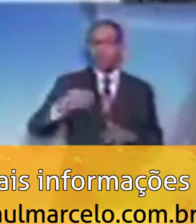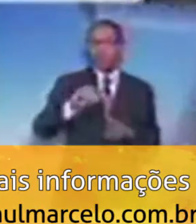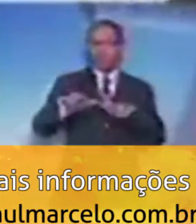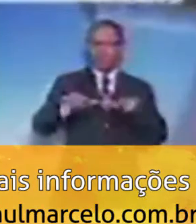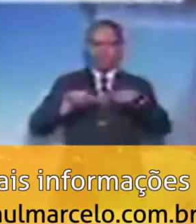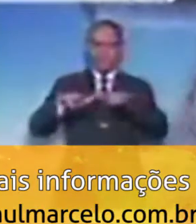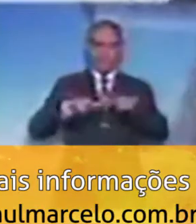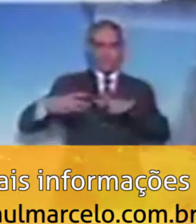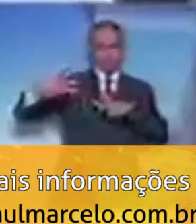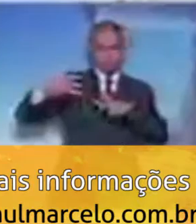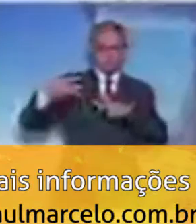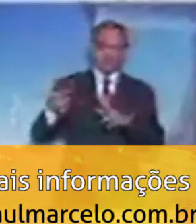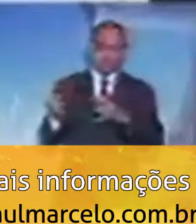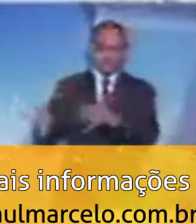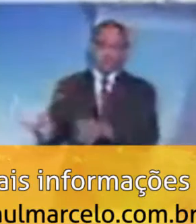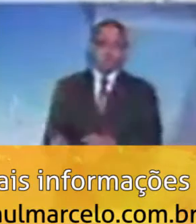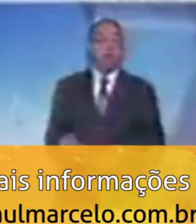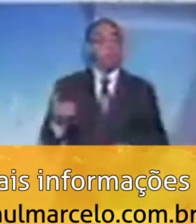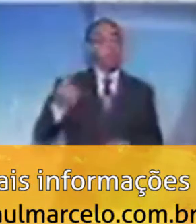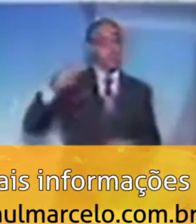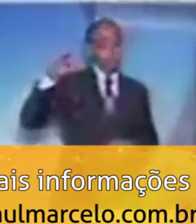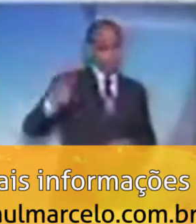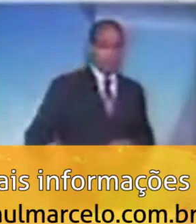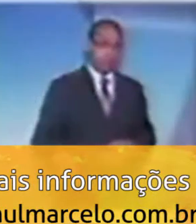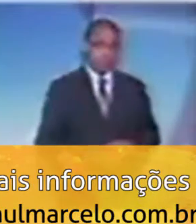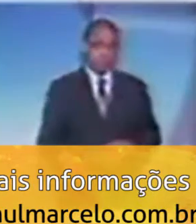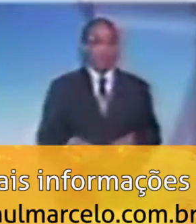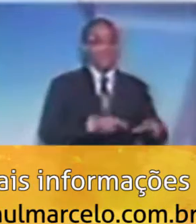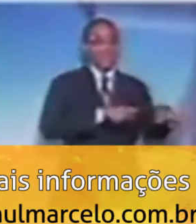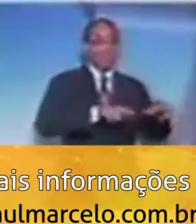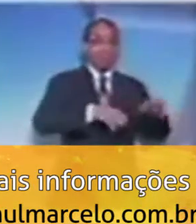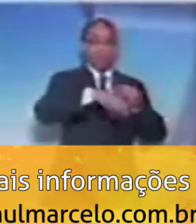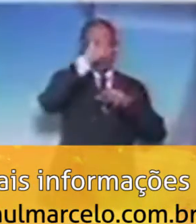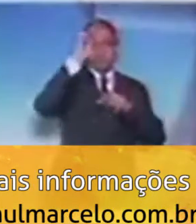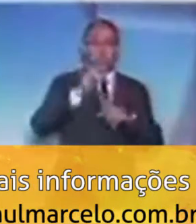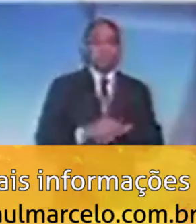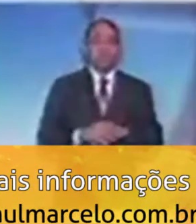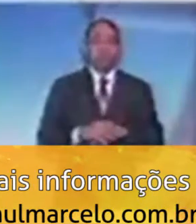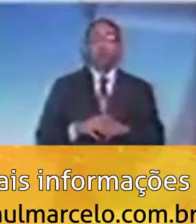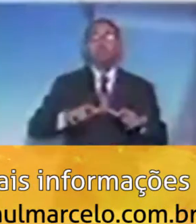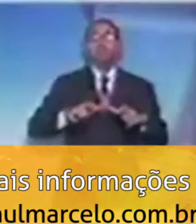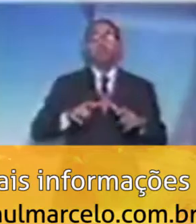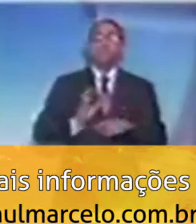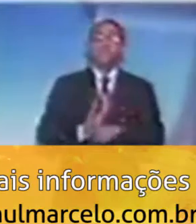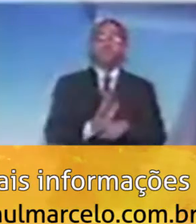na terceirização. Portanto, vão ganhar menos e vão trabalhar mais. Quais são os setores que vão ser